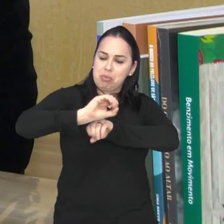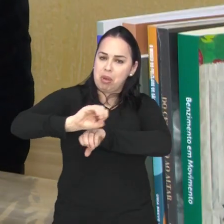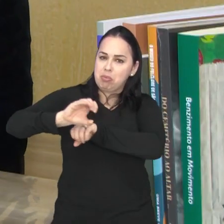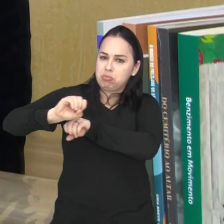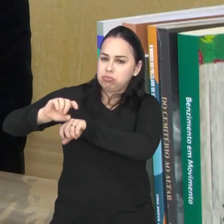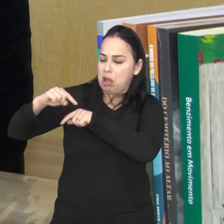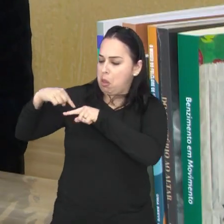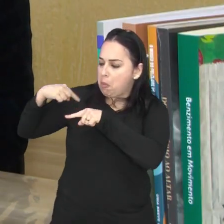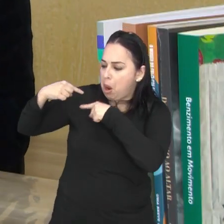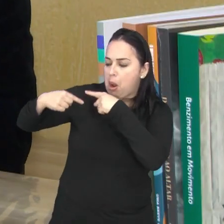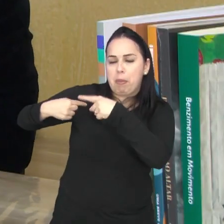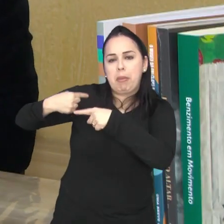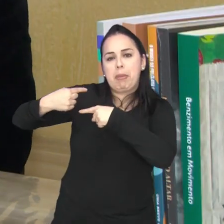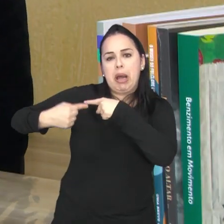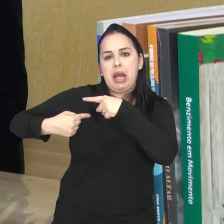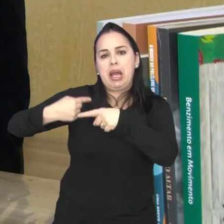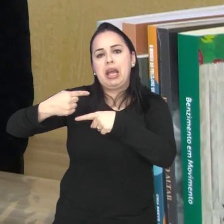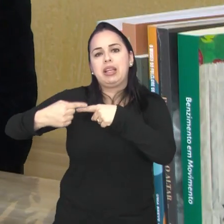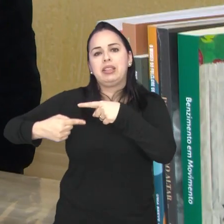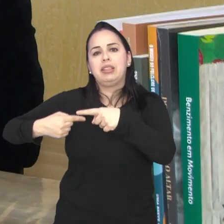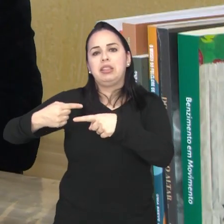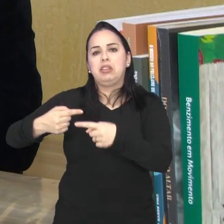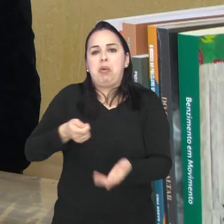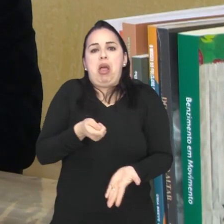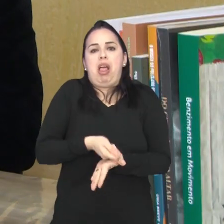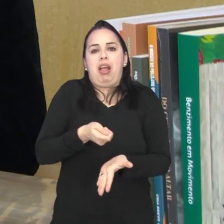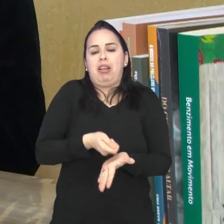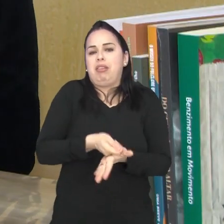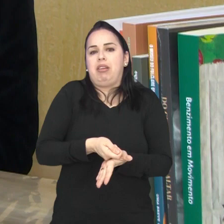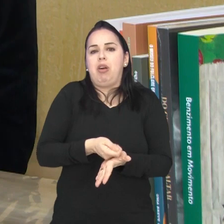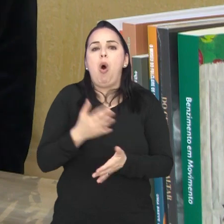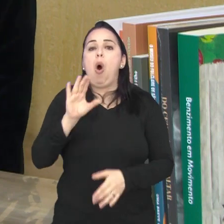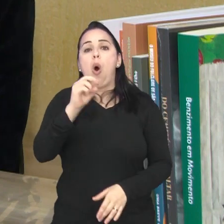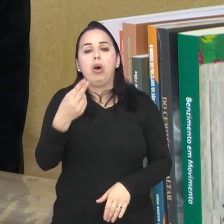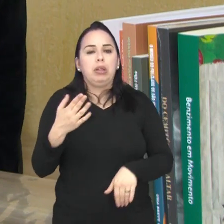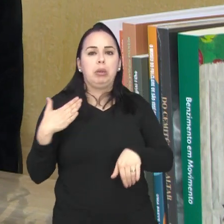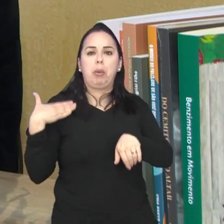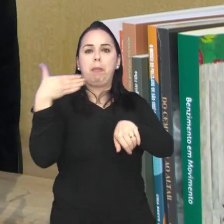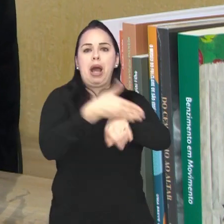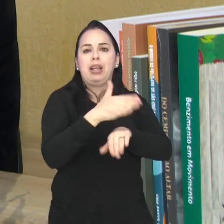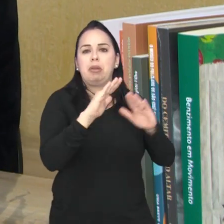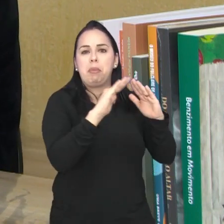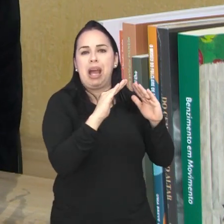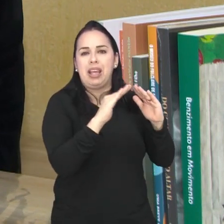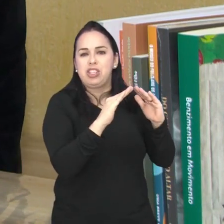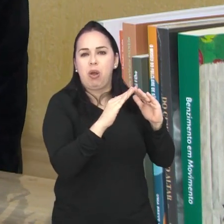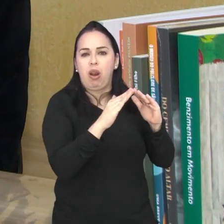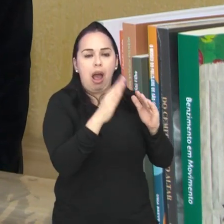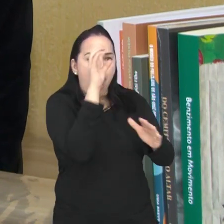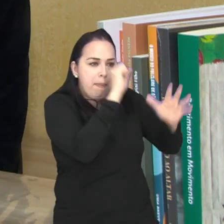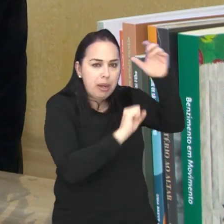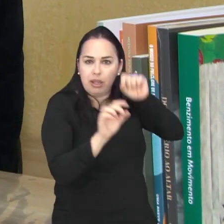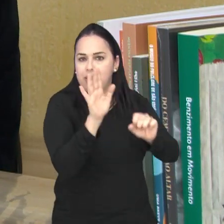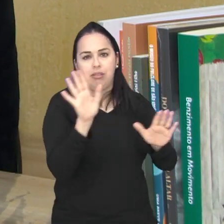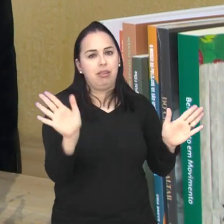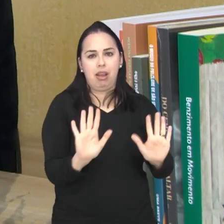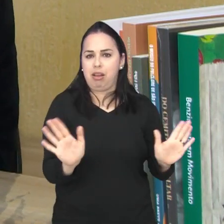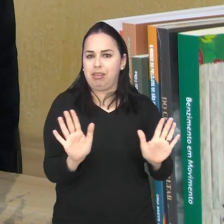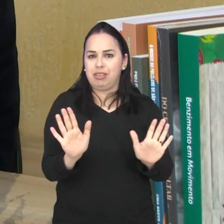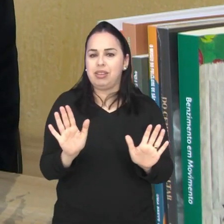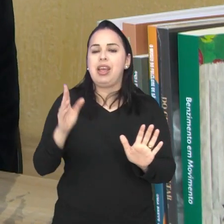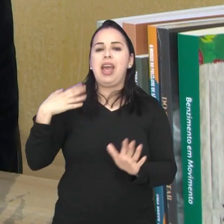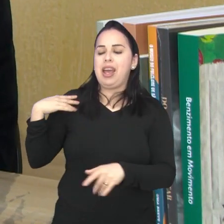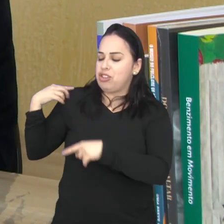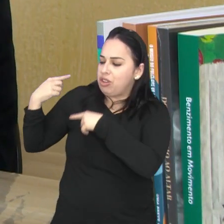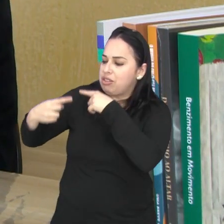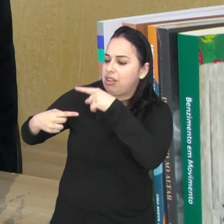transmitido espontaneamente, enfim, de geração em geração, sem que a pessoa precise ir à escola, ou que seja um